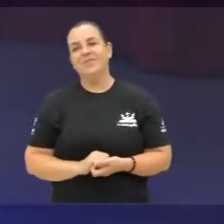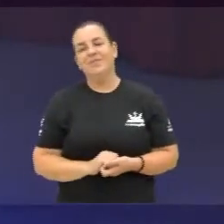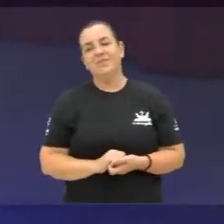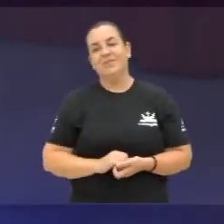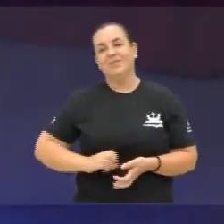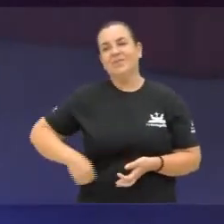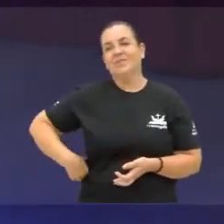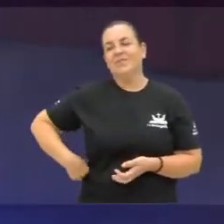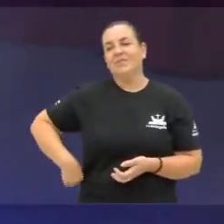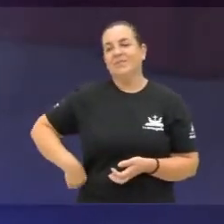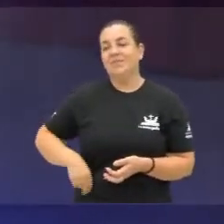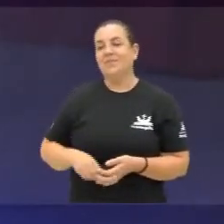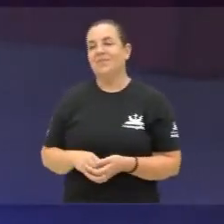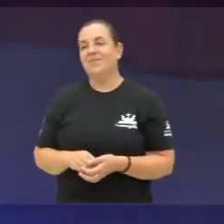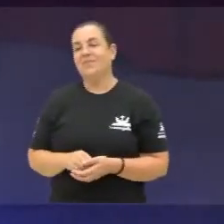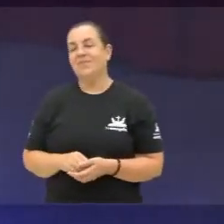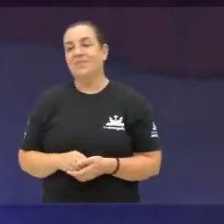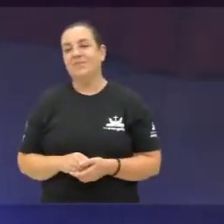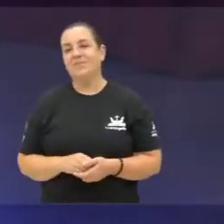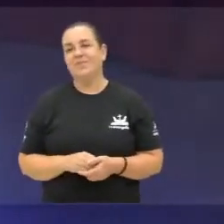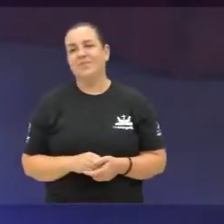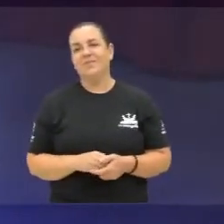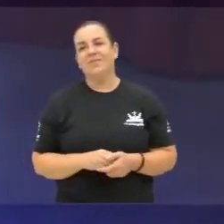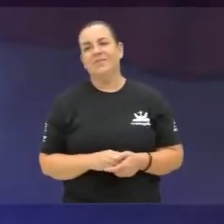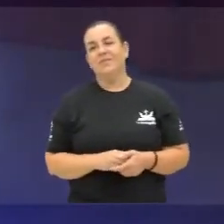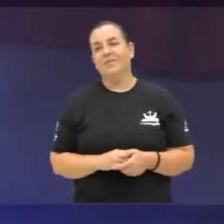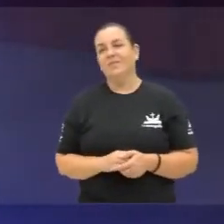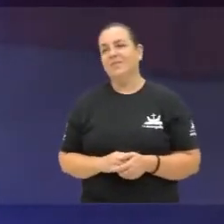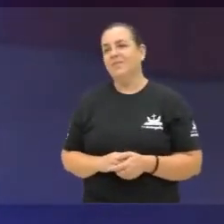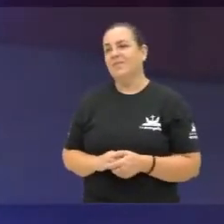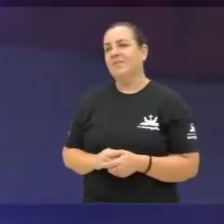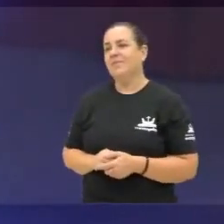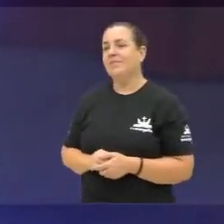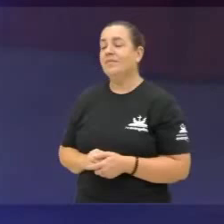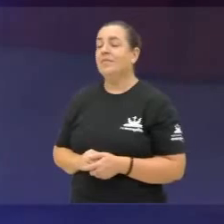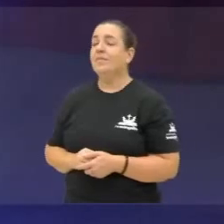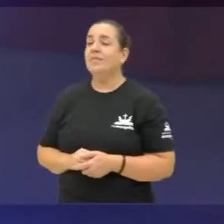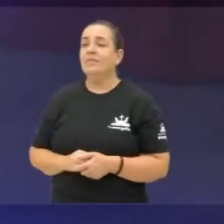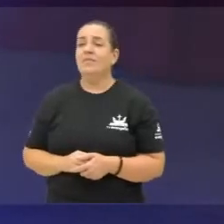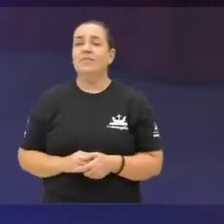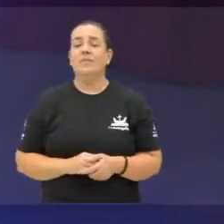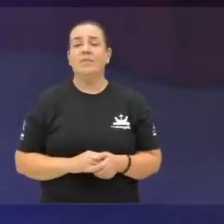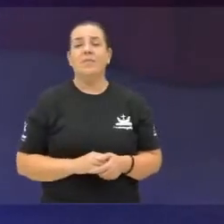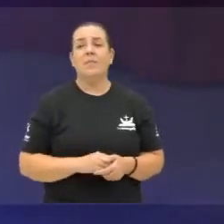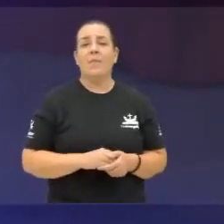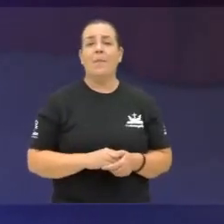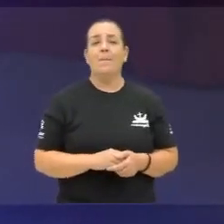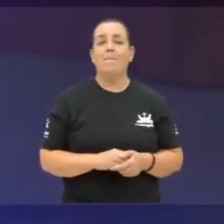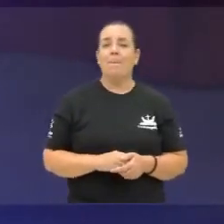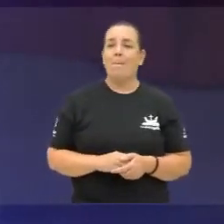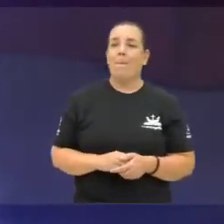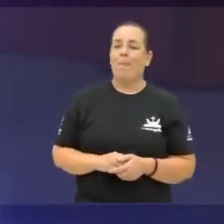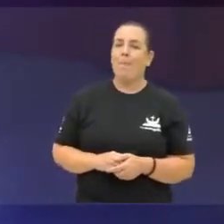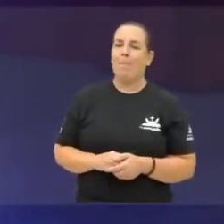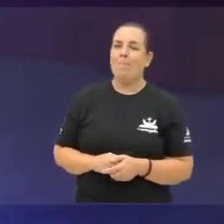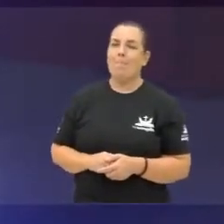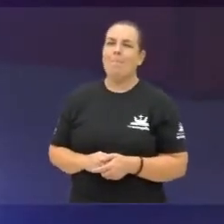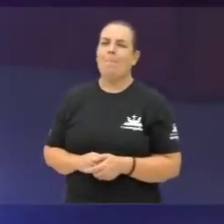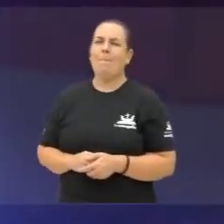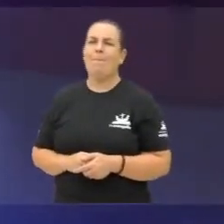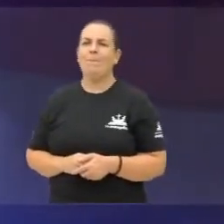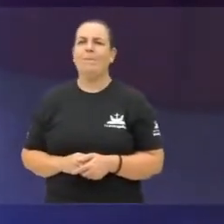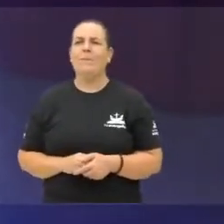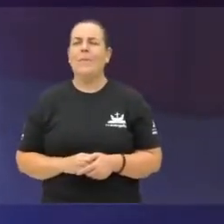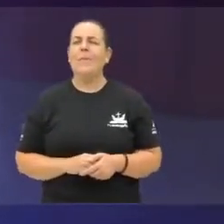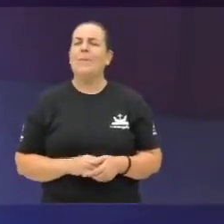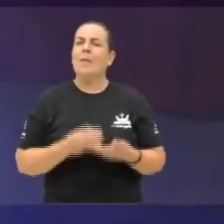Vai orando no Espírito. Você que nos acompanha em todo o Brasil,